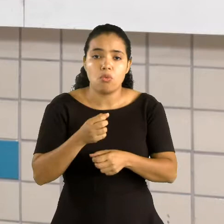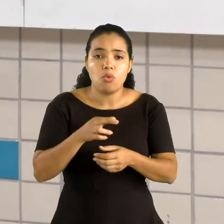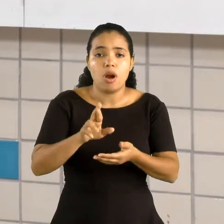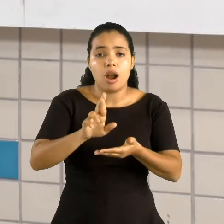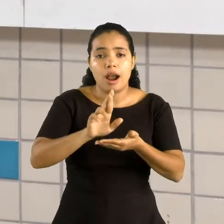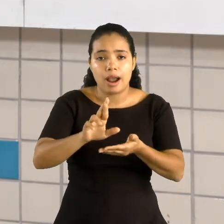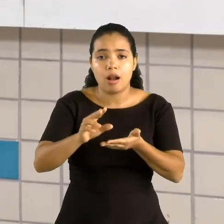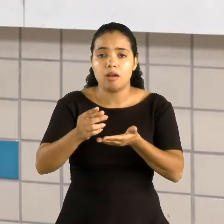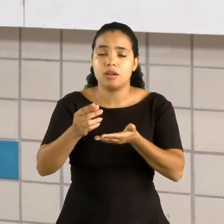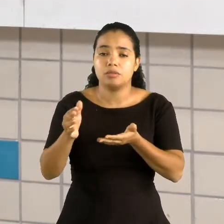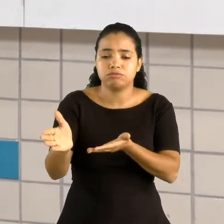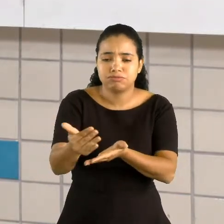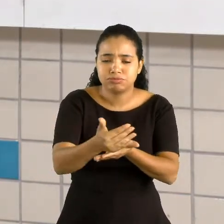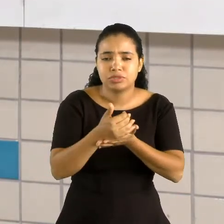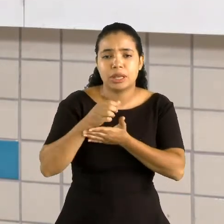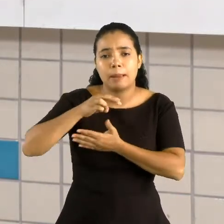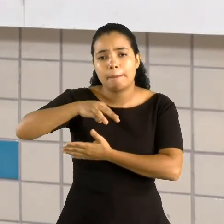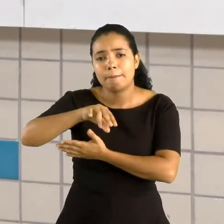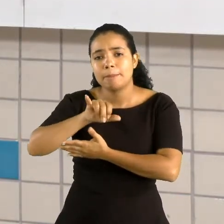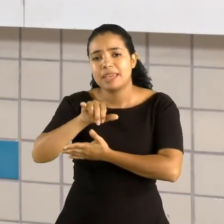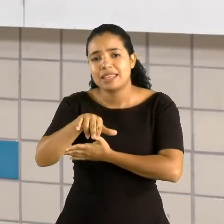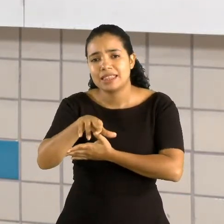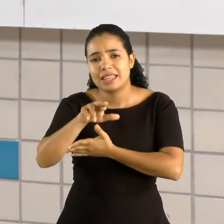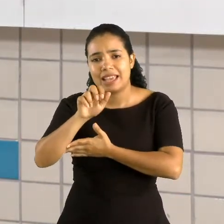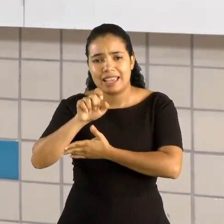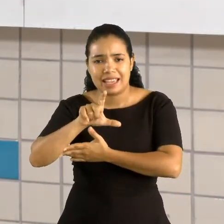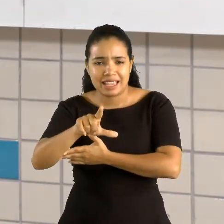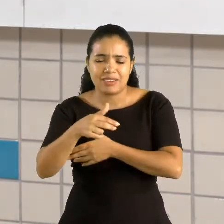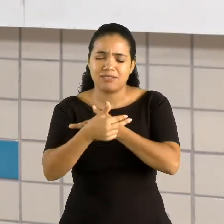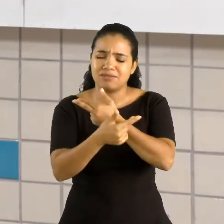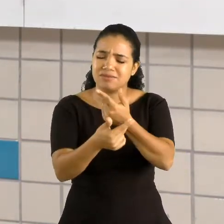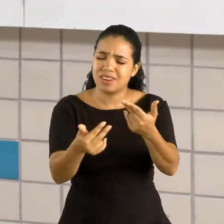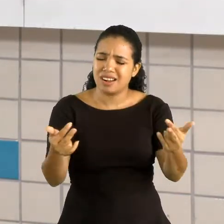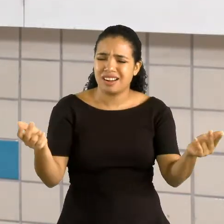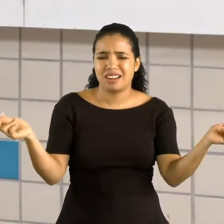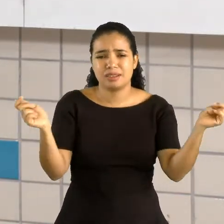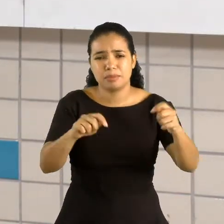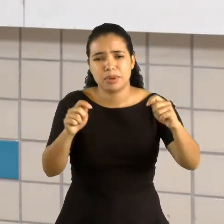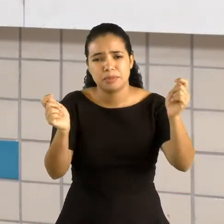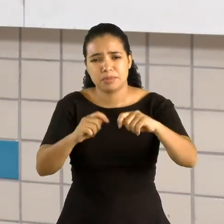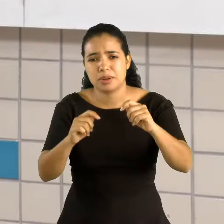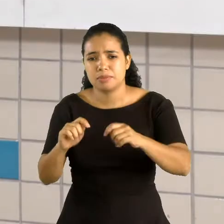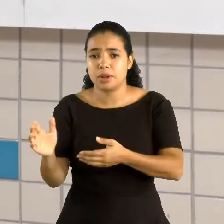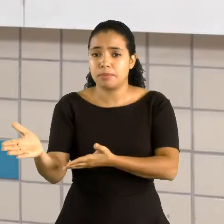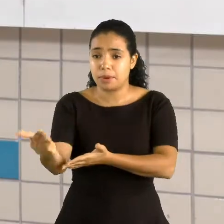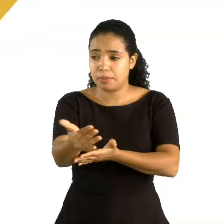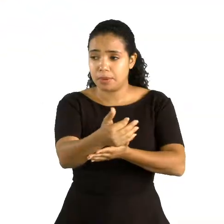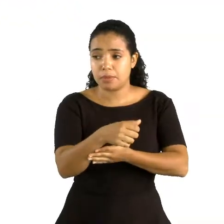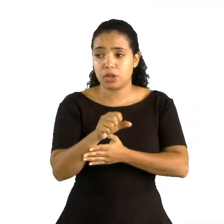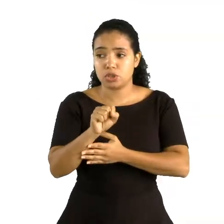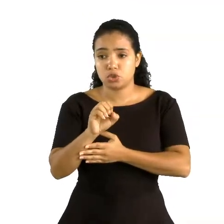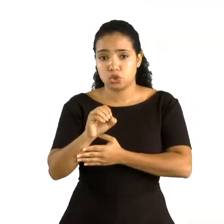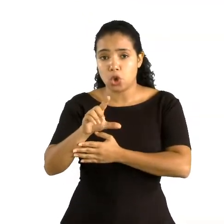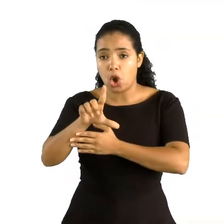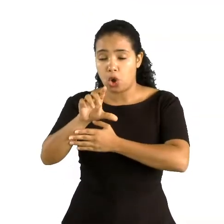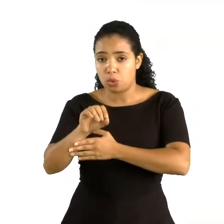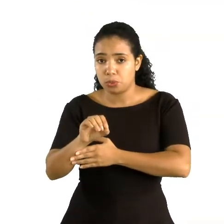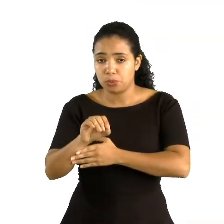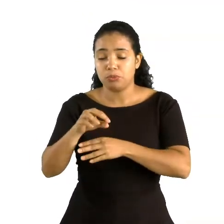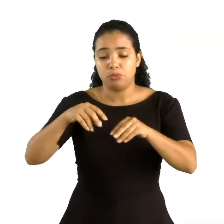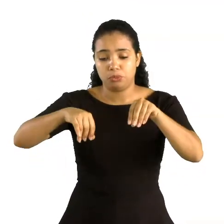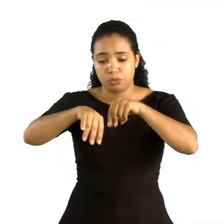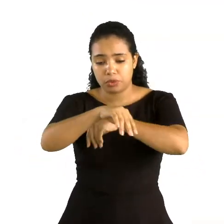de infinitas possibilidades. O solo está dentro do nosso cotidiano, não tá? Então, assim, quando a gente pensa,